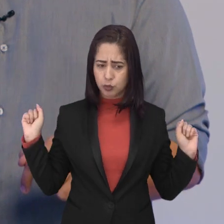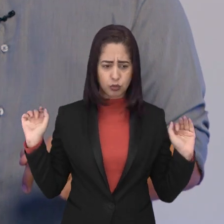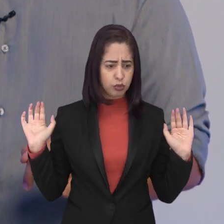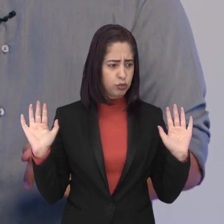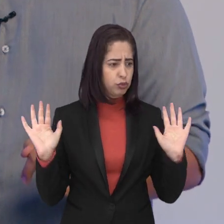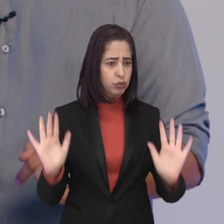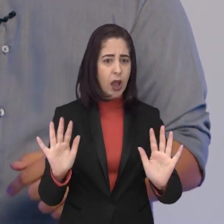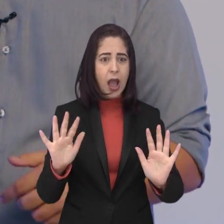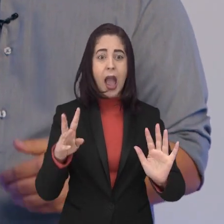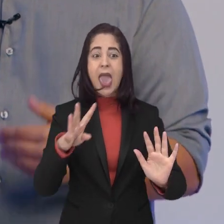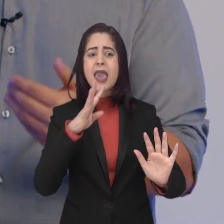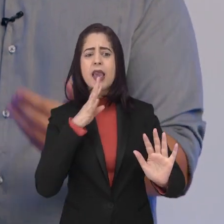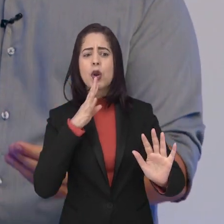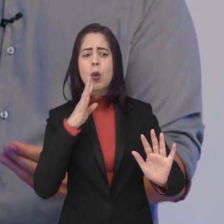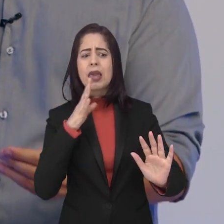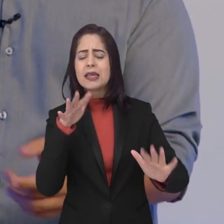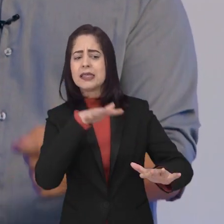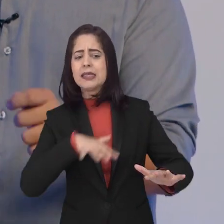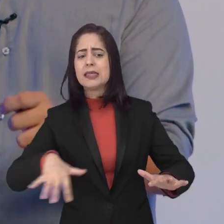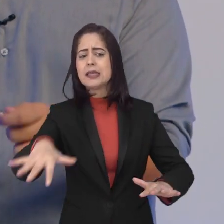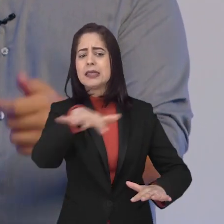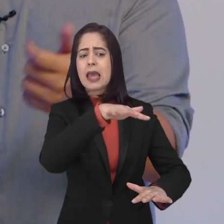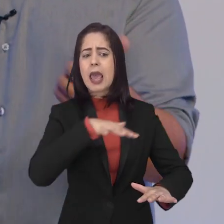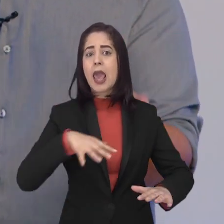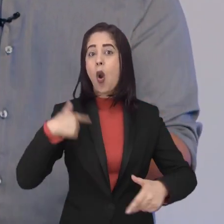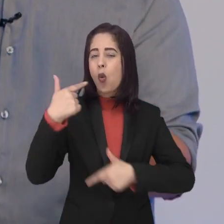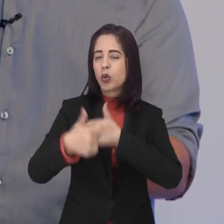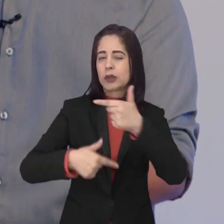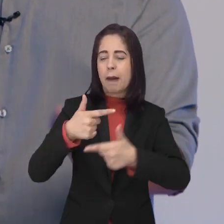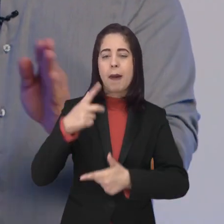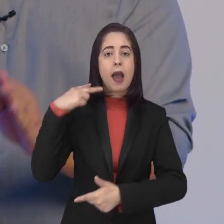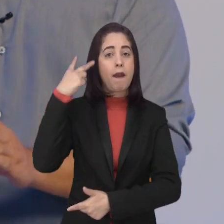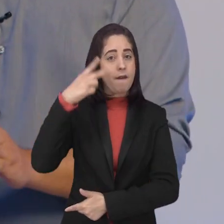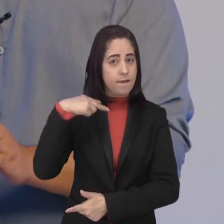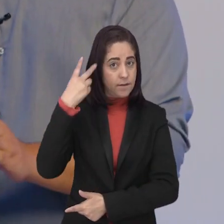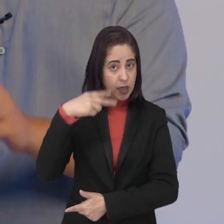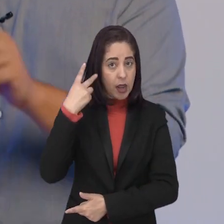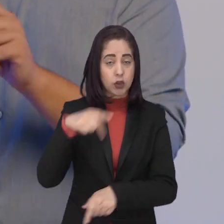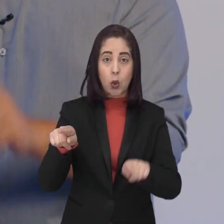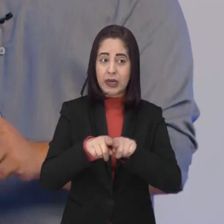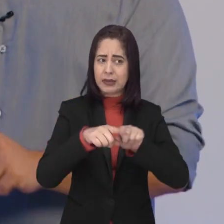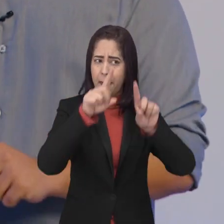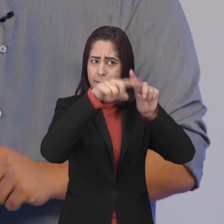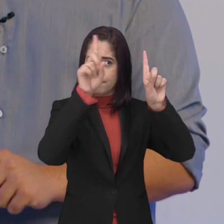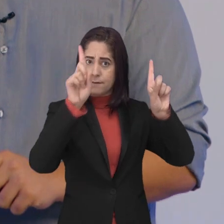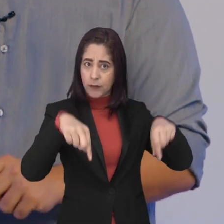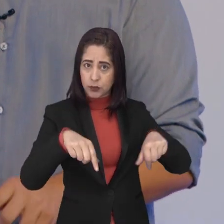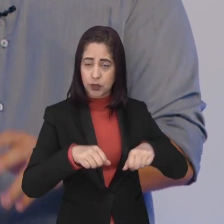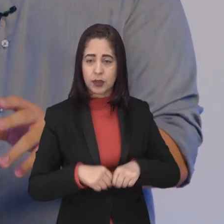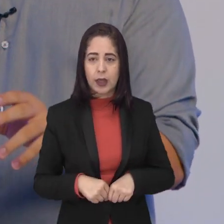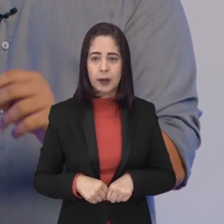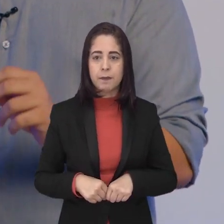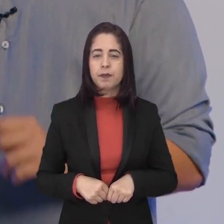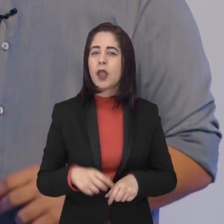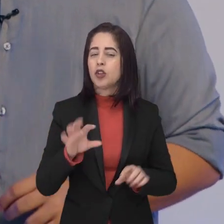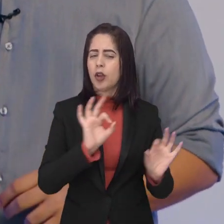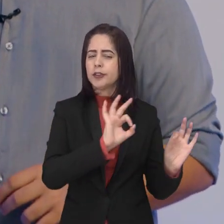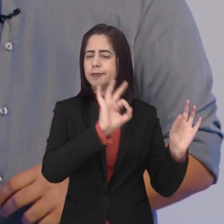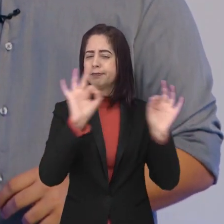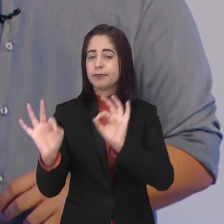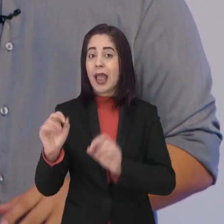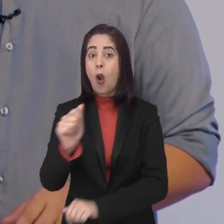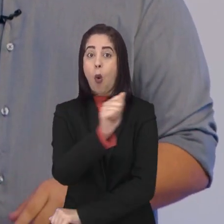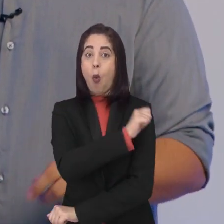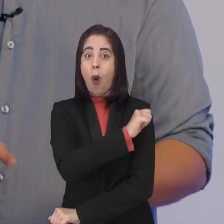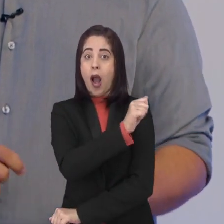Casa do Legislativo e conheçam na prática o que é feito pelos vereadores e por servidores que trabalham por aqui. A gente acompanhou a